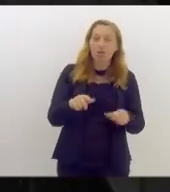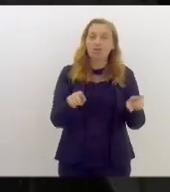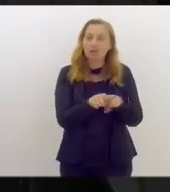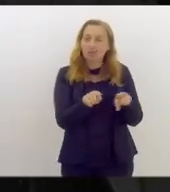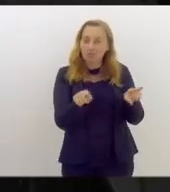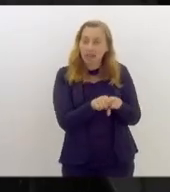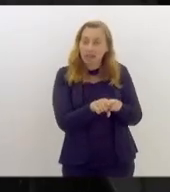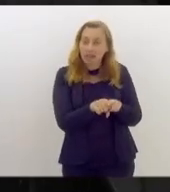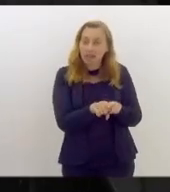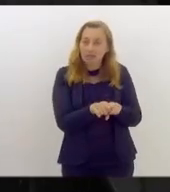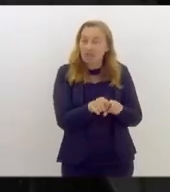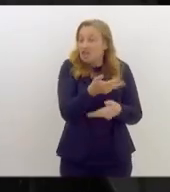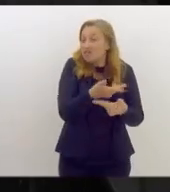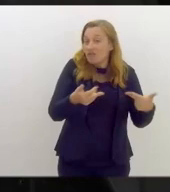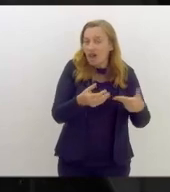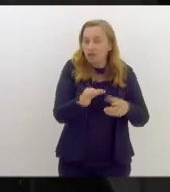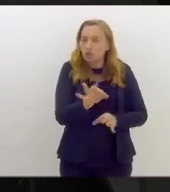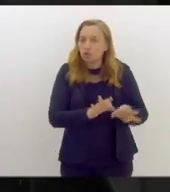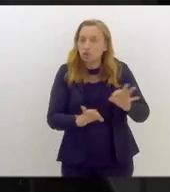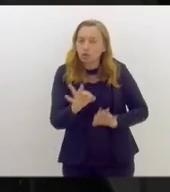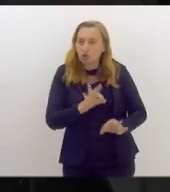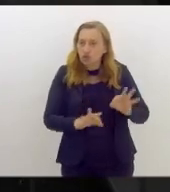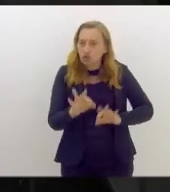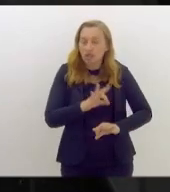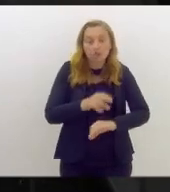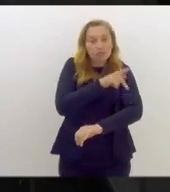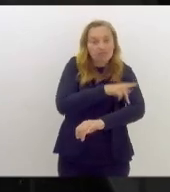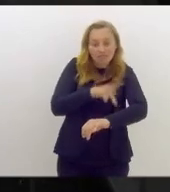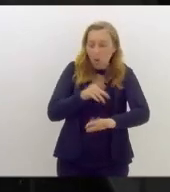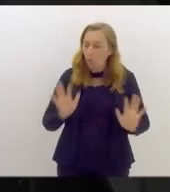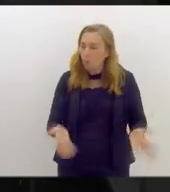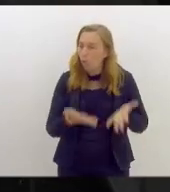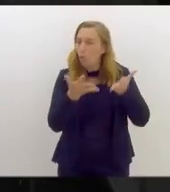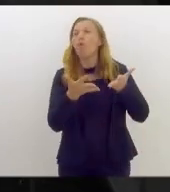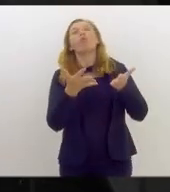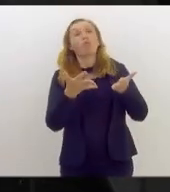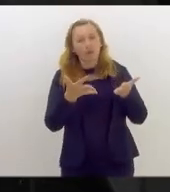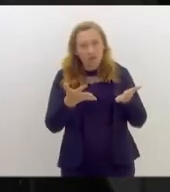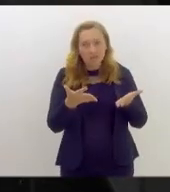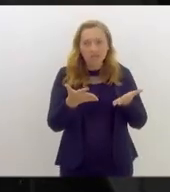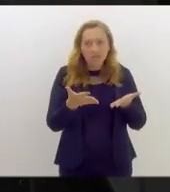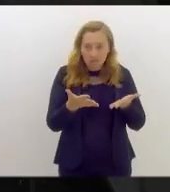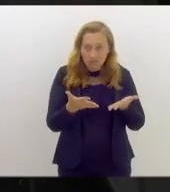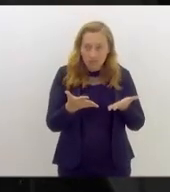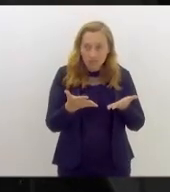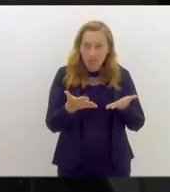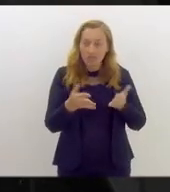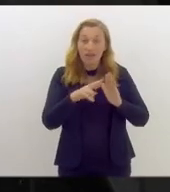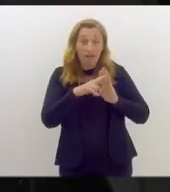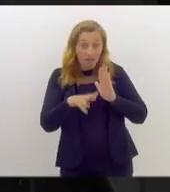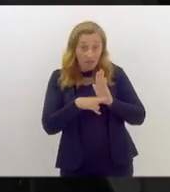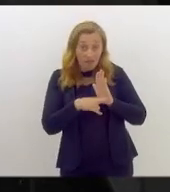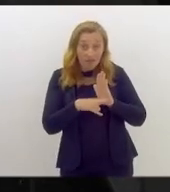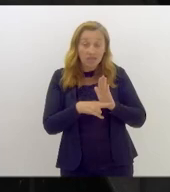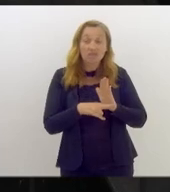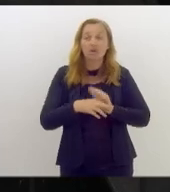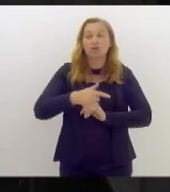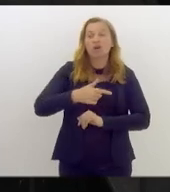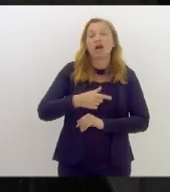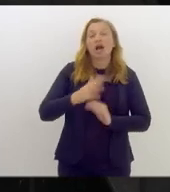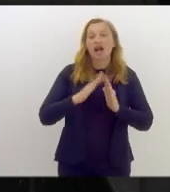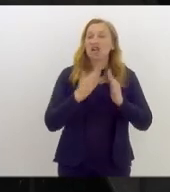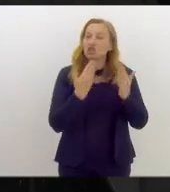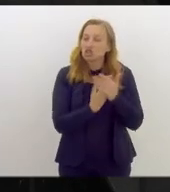porque em vários projetos pedagógicos em várias iniciativas em várias medidas adotadas o Pedro II